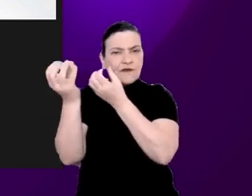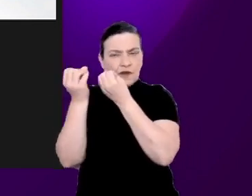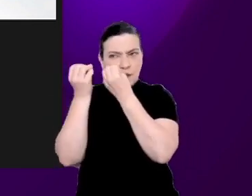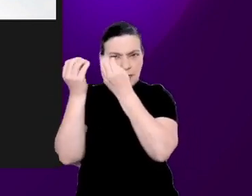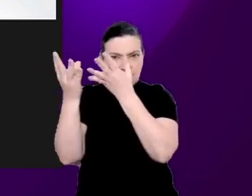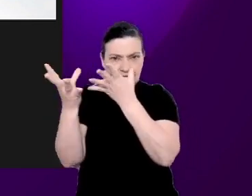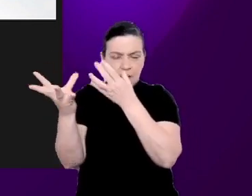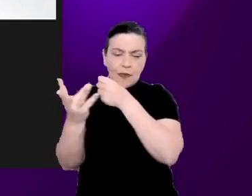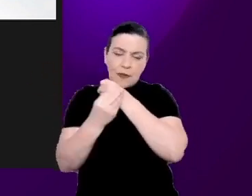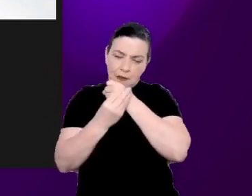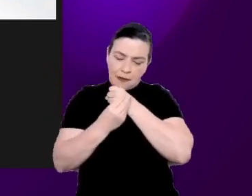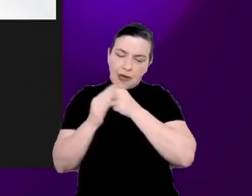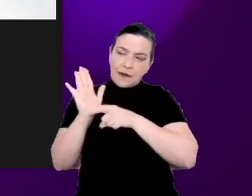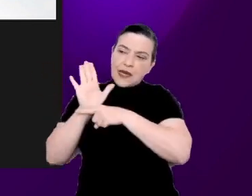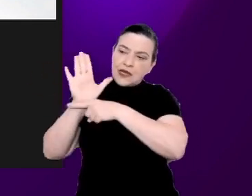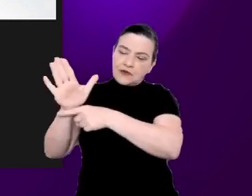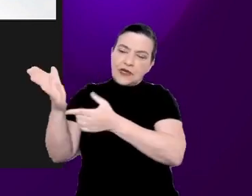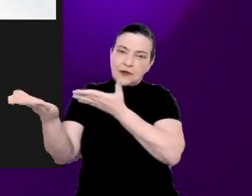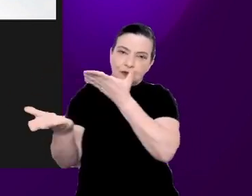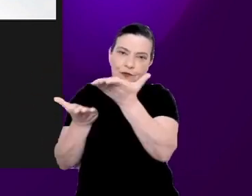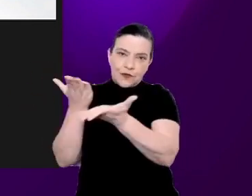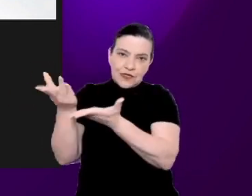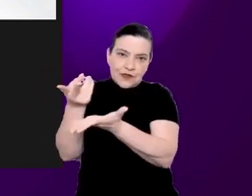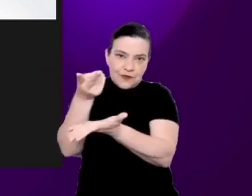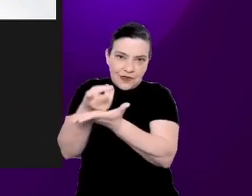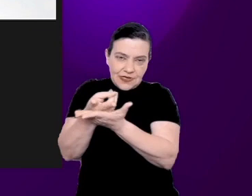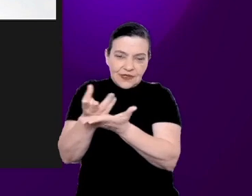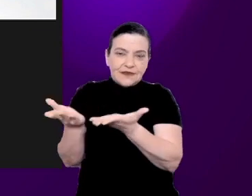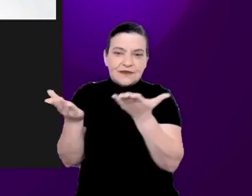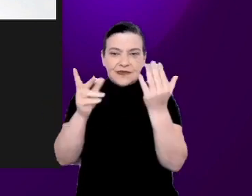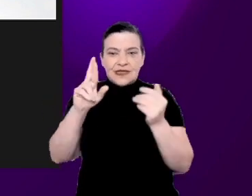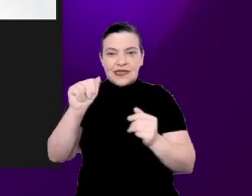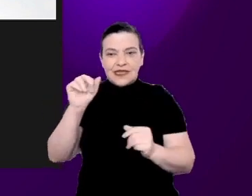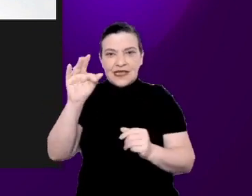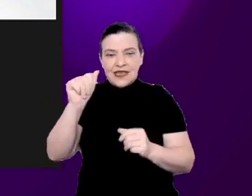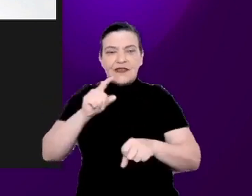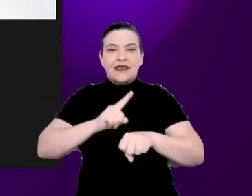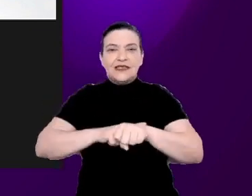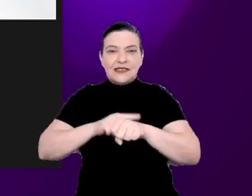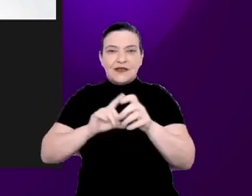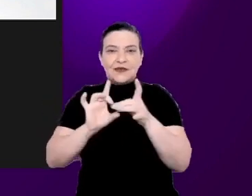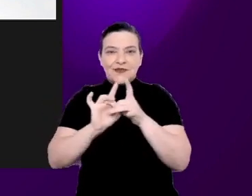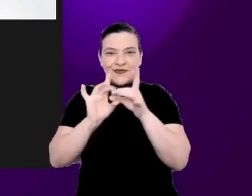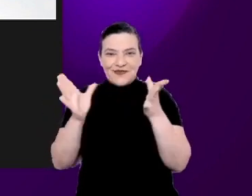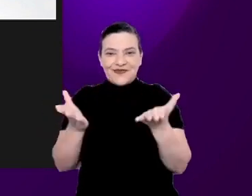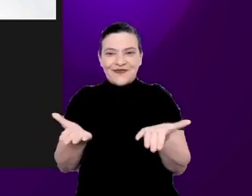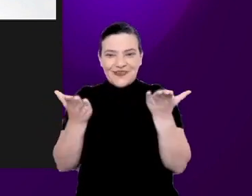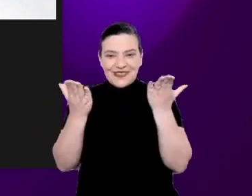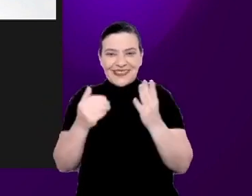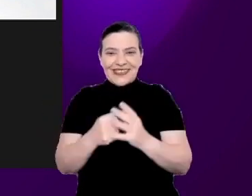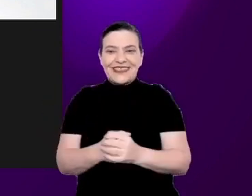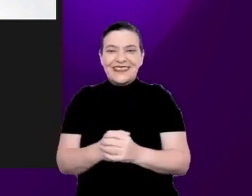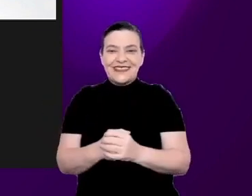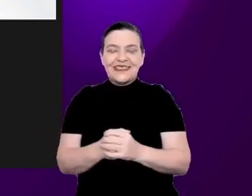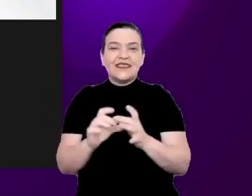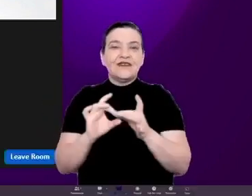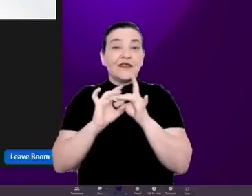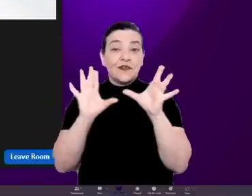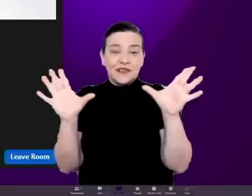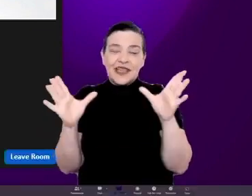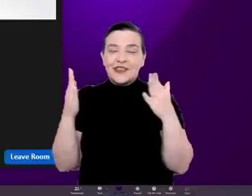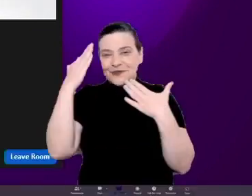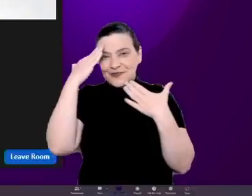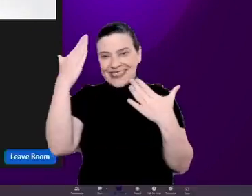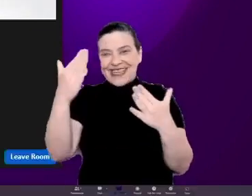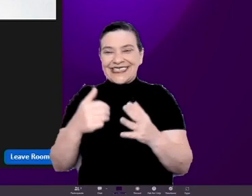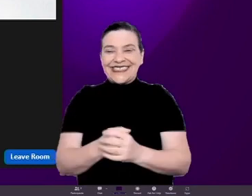cuidado. Então, Rafa, passo rapidamente aí para você ter um pouco mais de tempo. A palavra é você, fica absolutamente à vontade e super obrigado